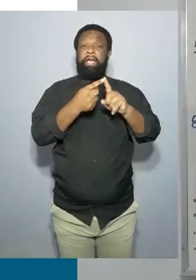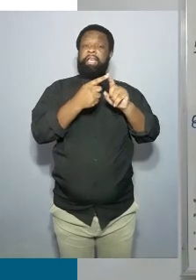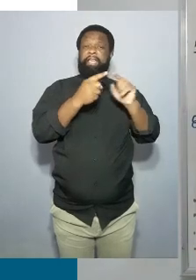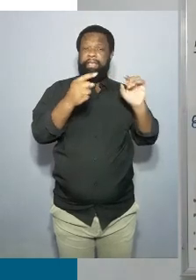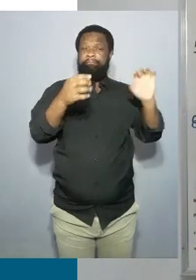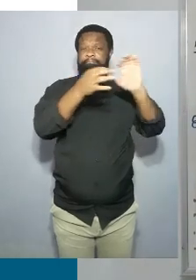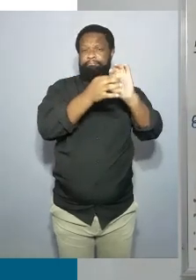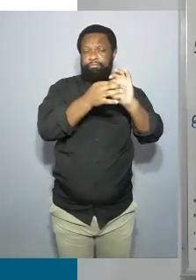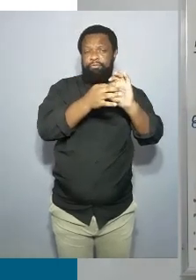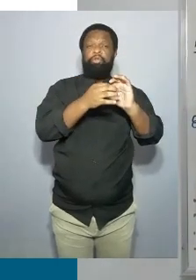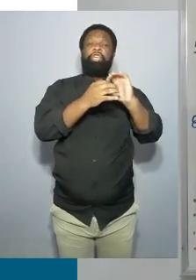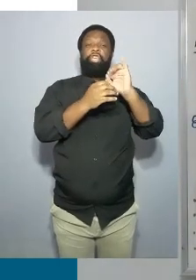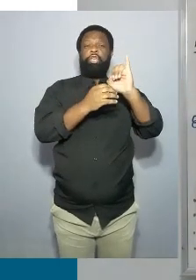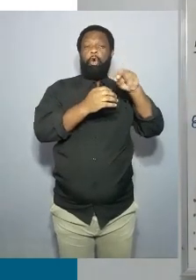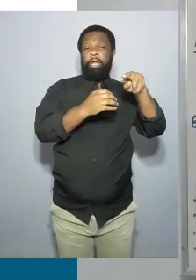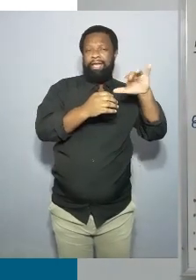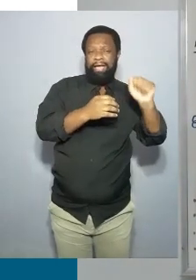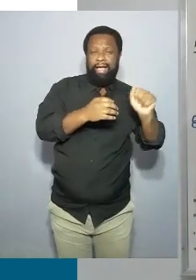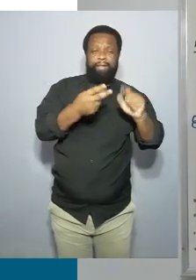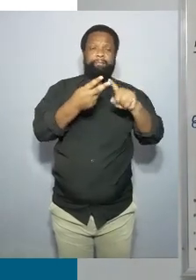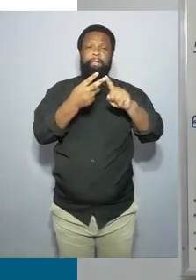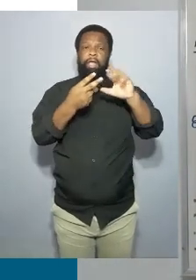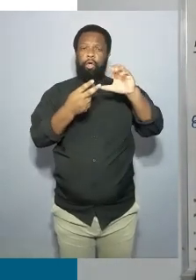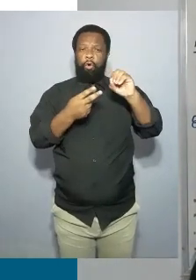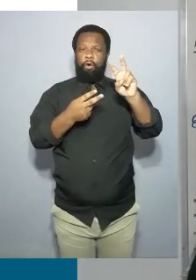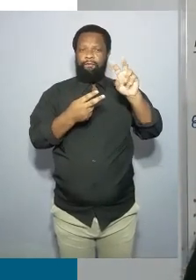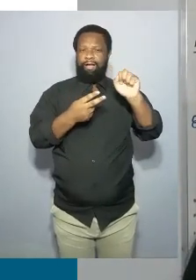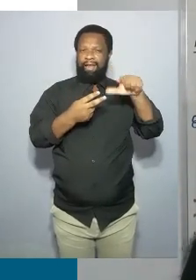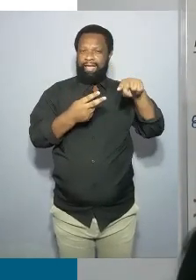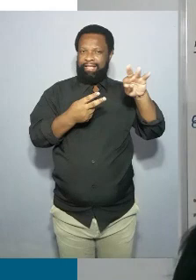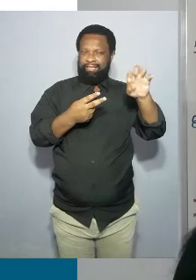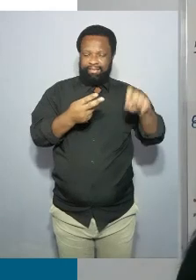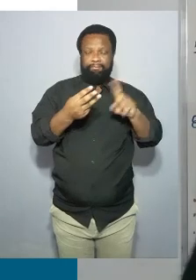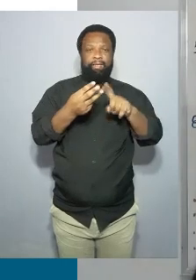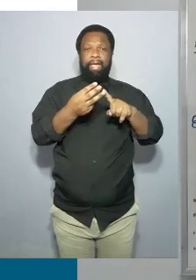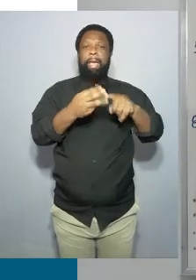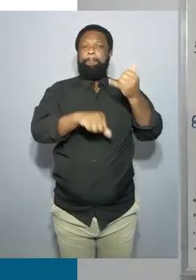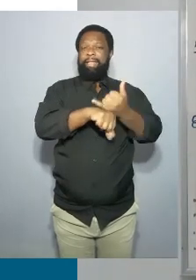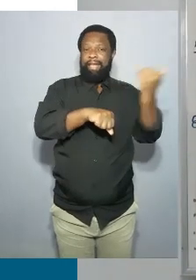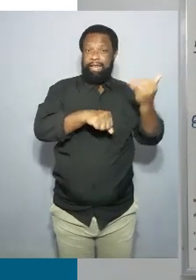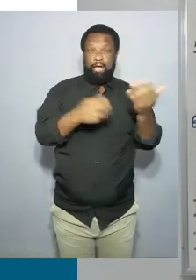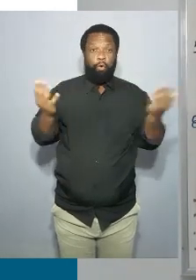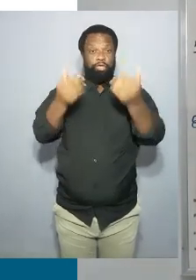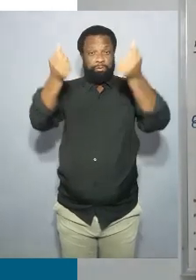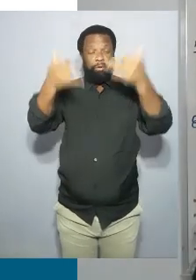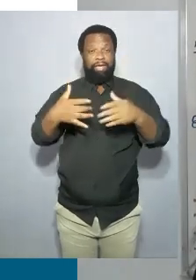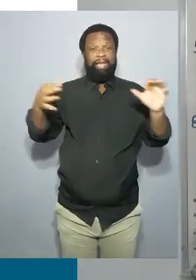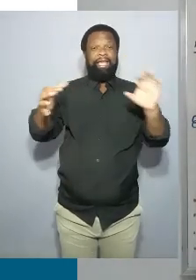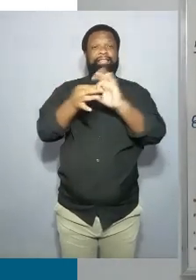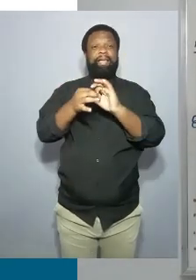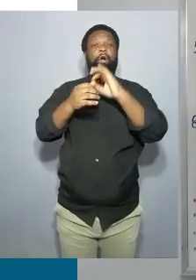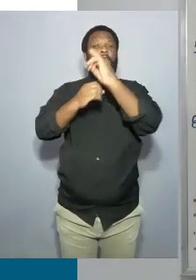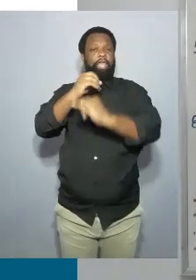a ligação iônica, covalente e a metálica. Hoje nós vamos focar na ligação iônica. Qual